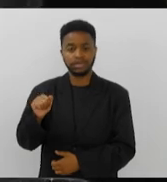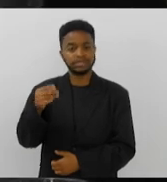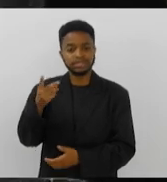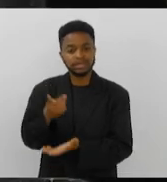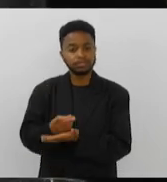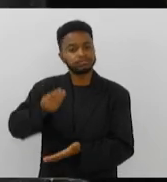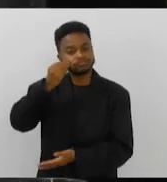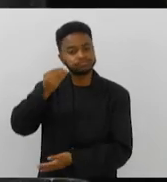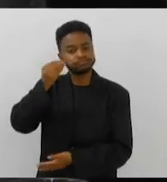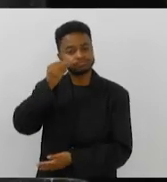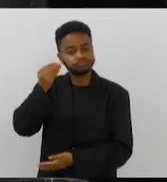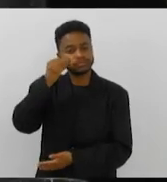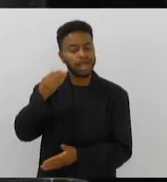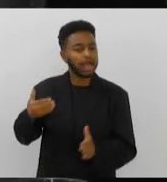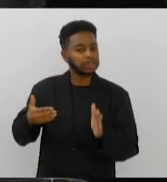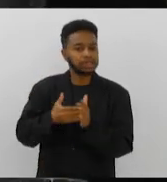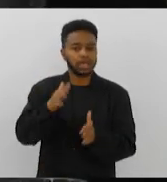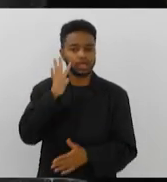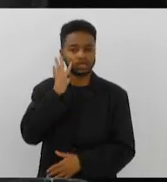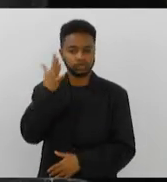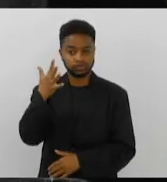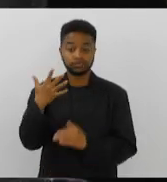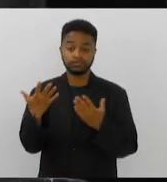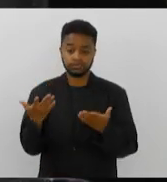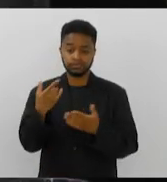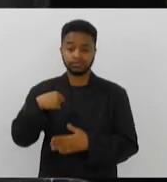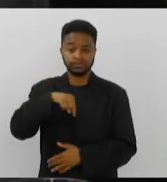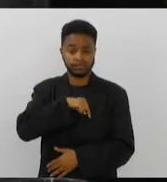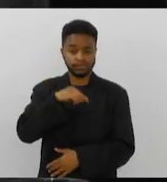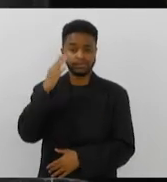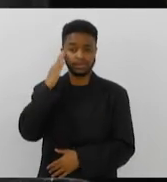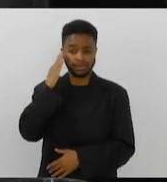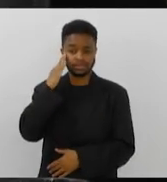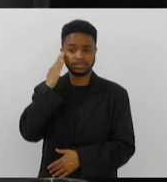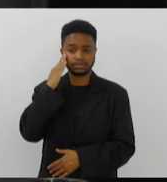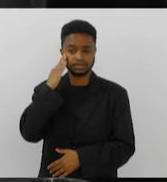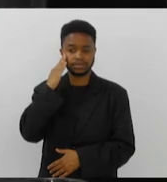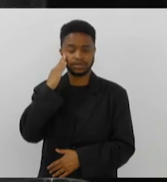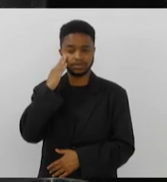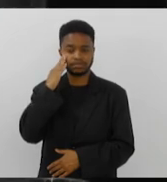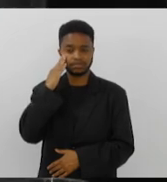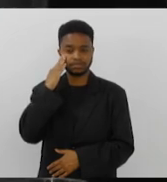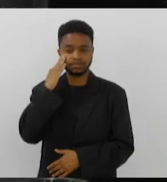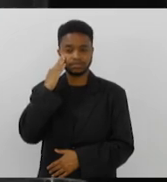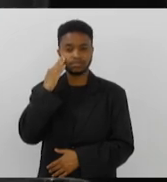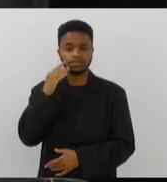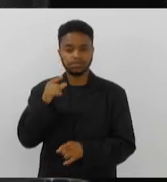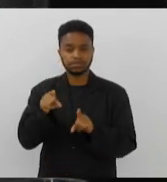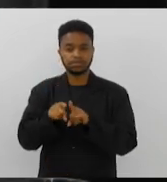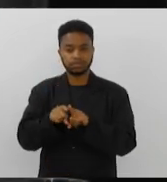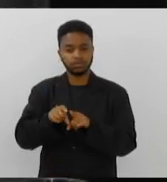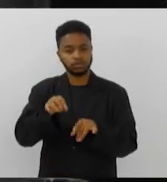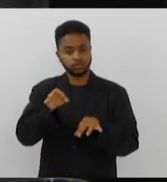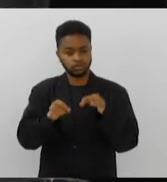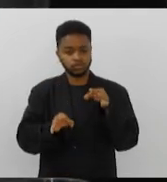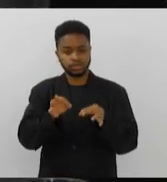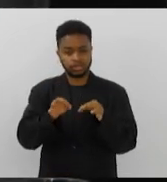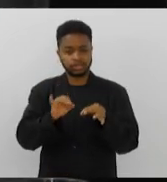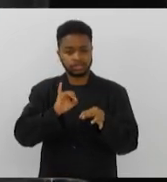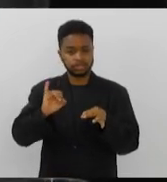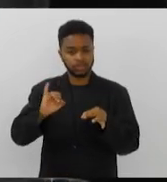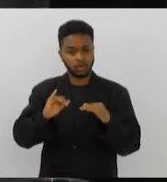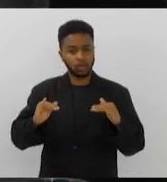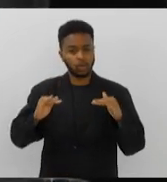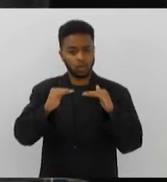resolvido sabemos nós que até uma uma um até o trânsito em julgado de uma decisão favorável